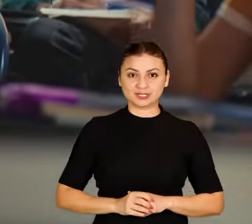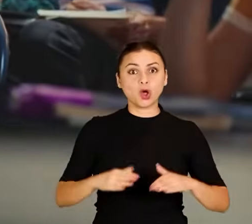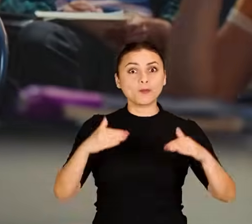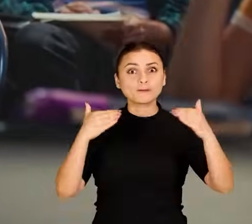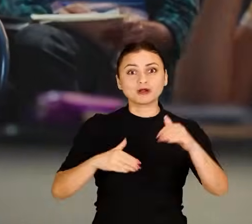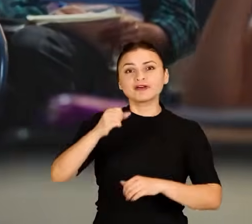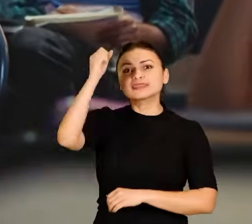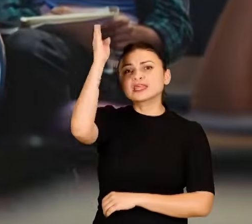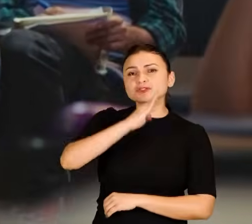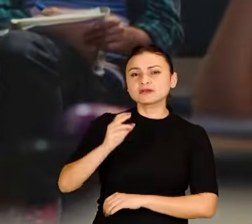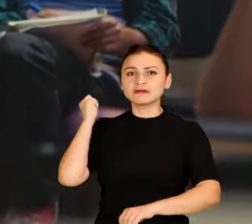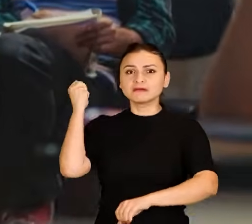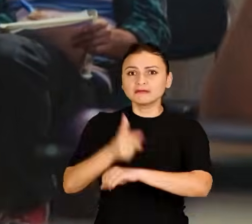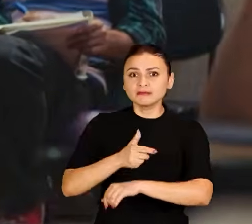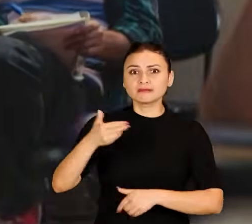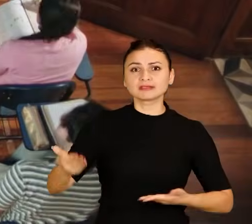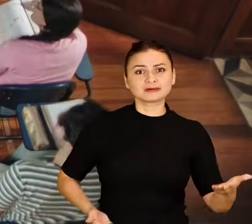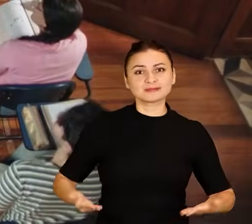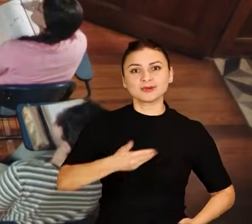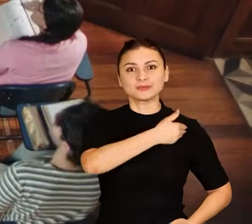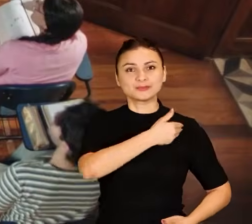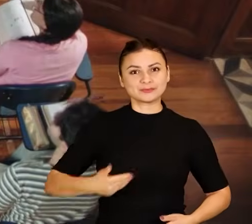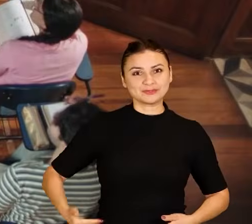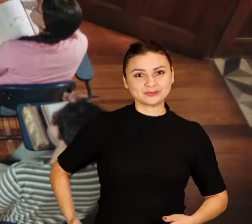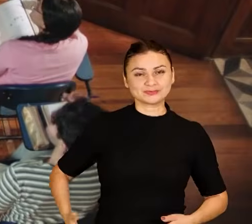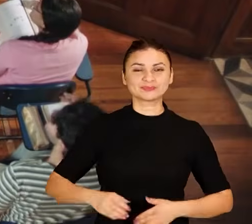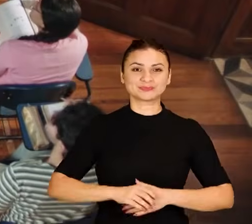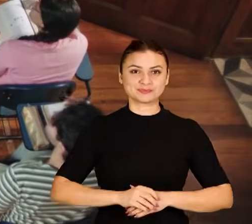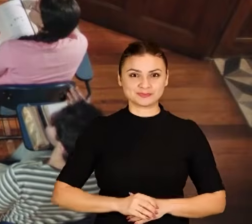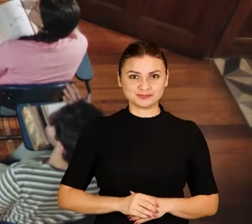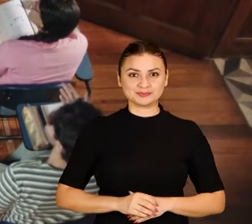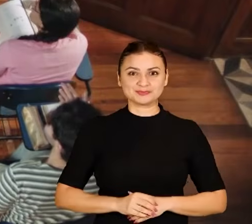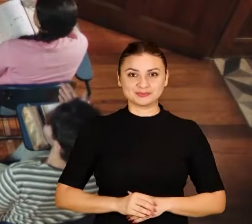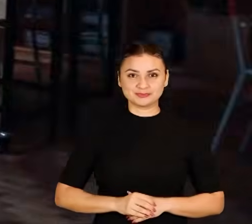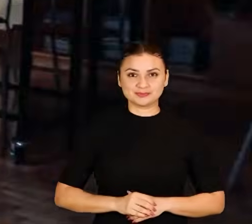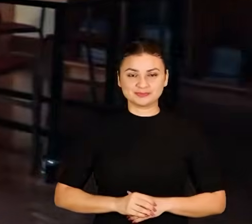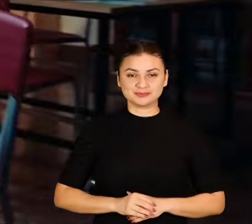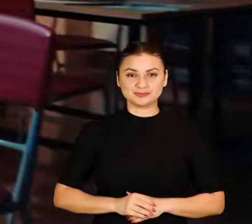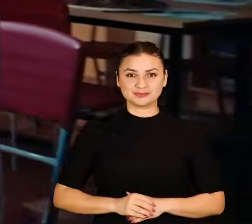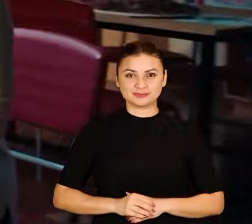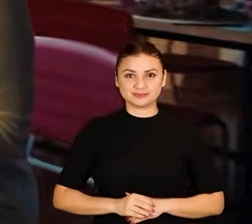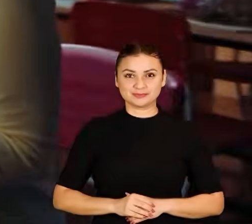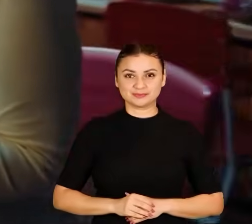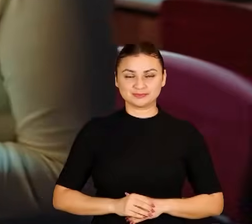Uma prova nacional, que é a porta de entrada para o serviço público.